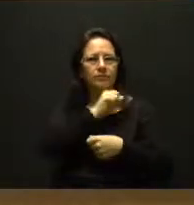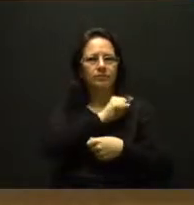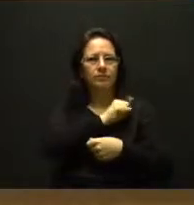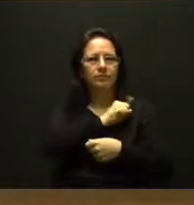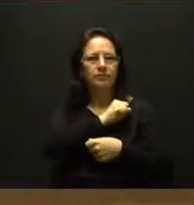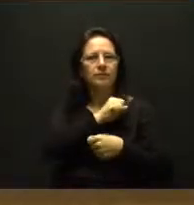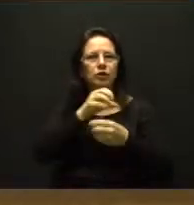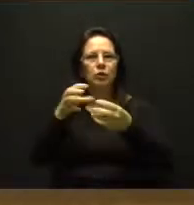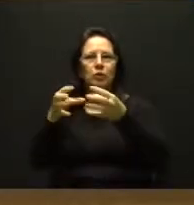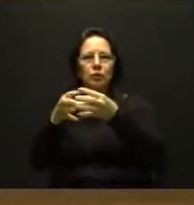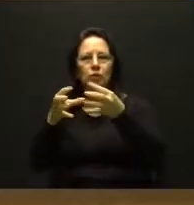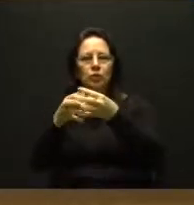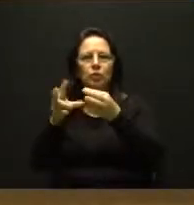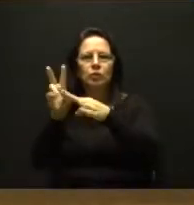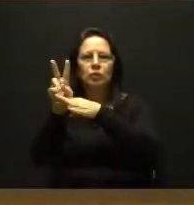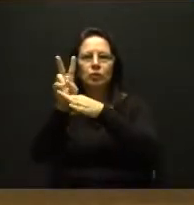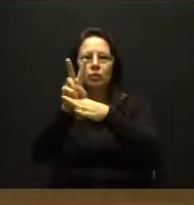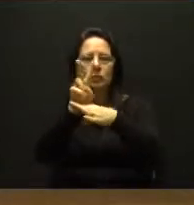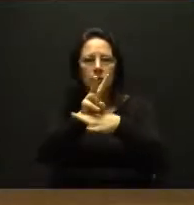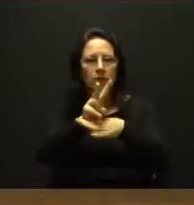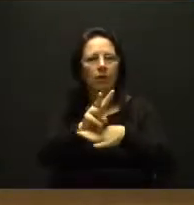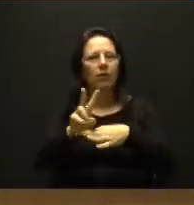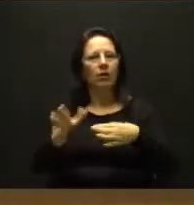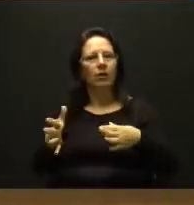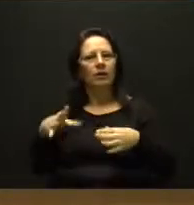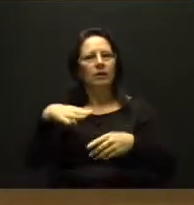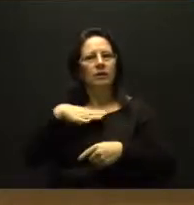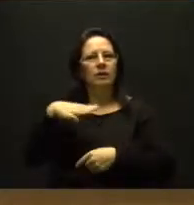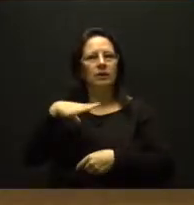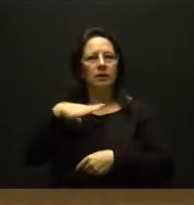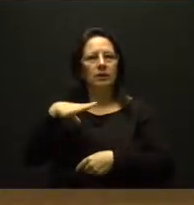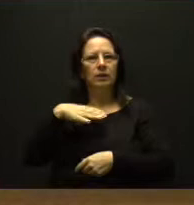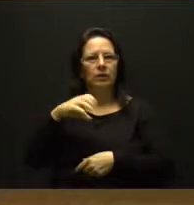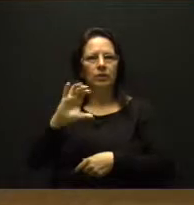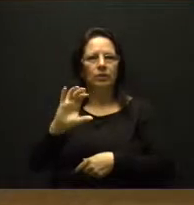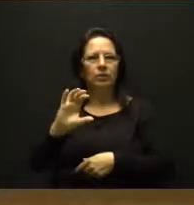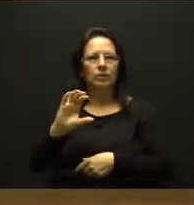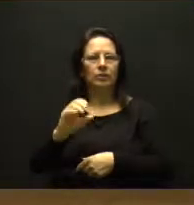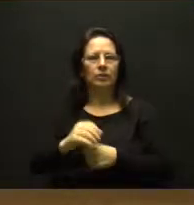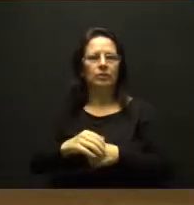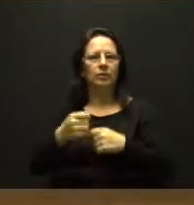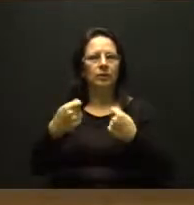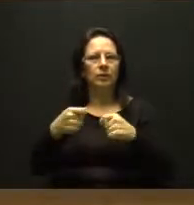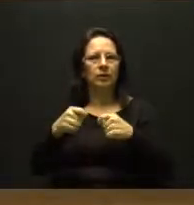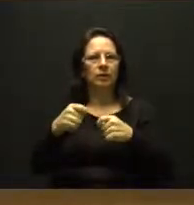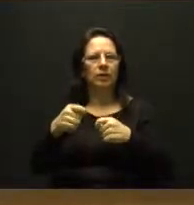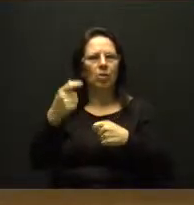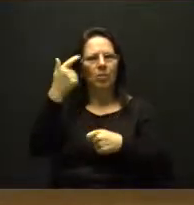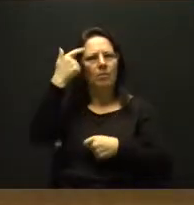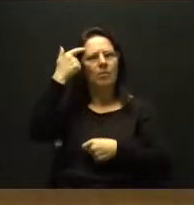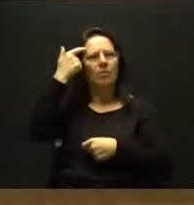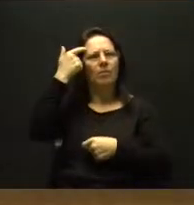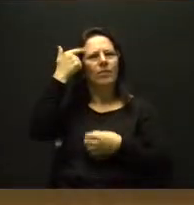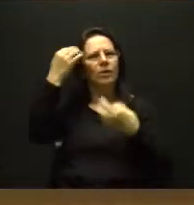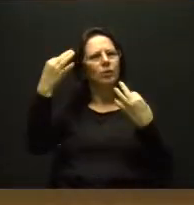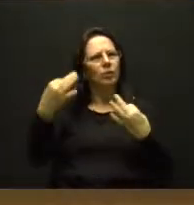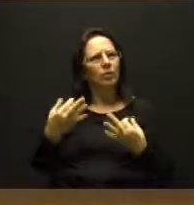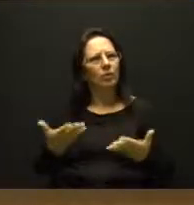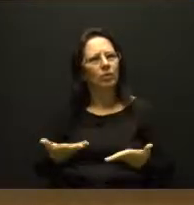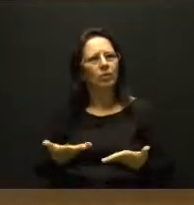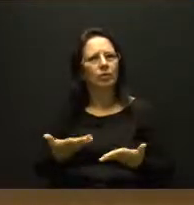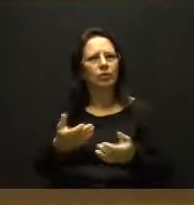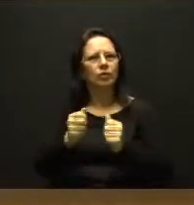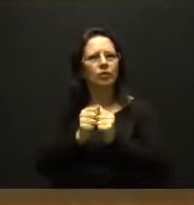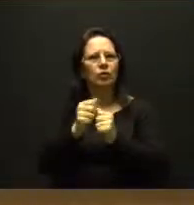uma equipe de manutenção essa cidade vamos buscar isso precisamos que haja um consenso entre o executivo